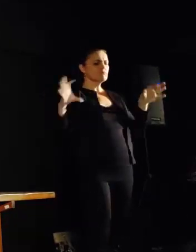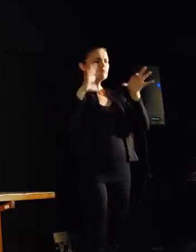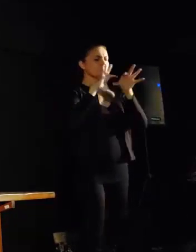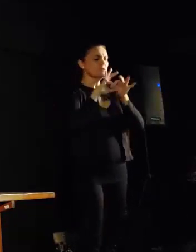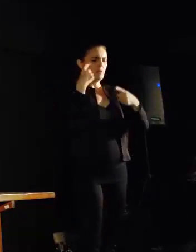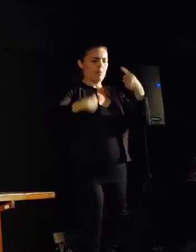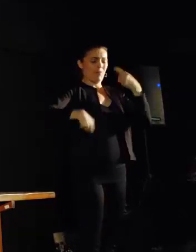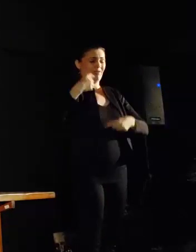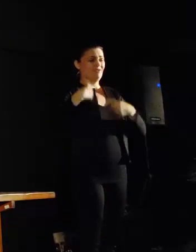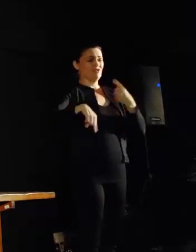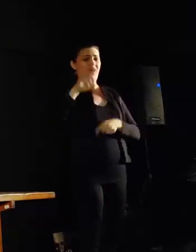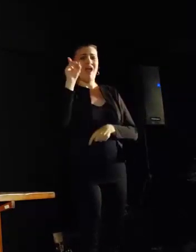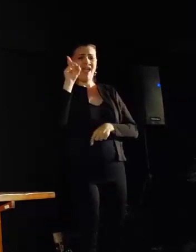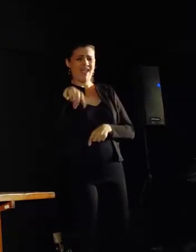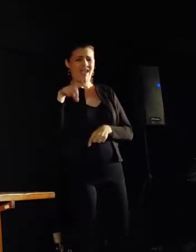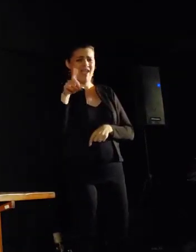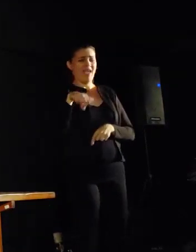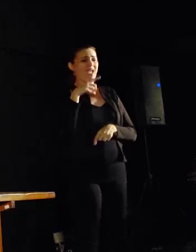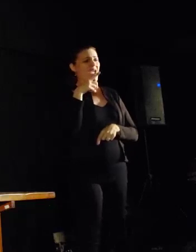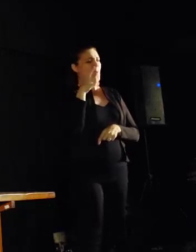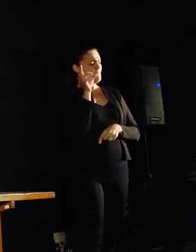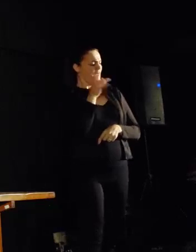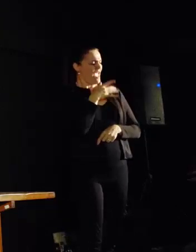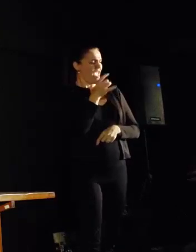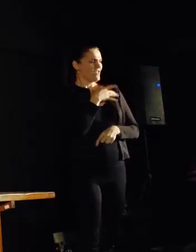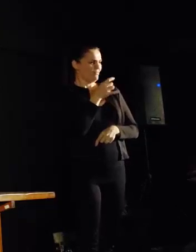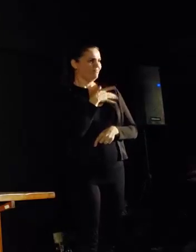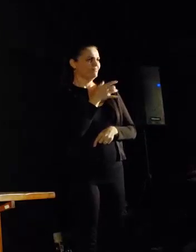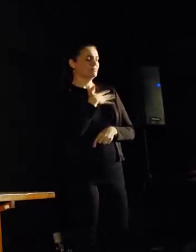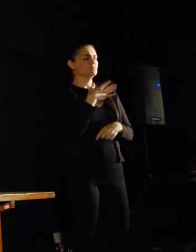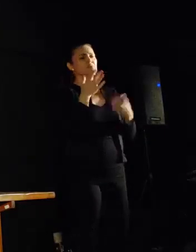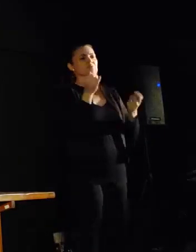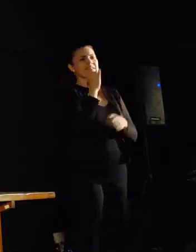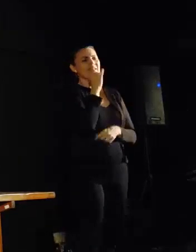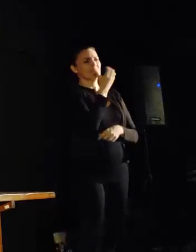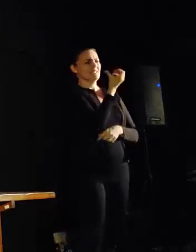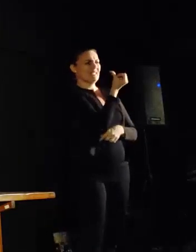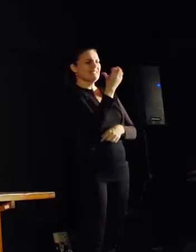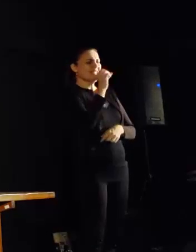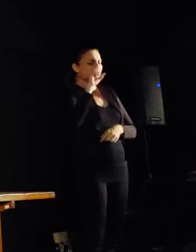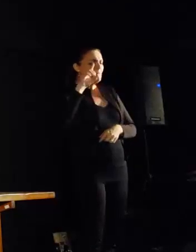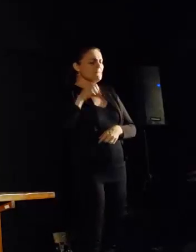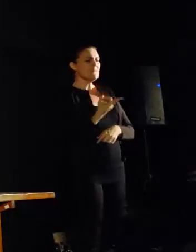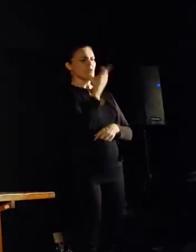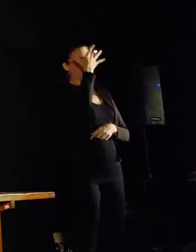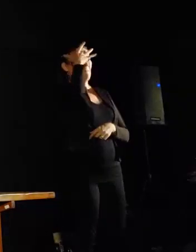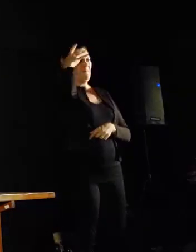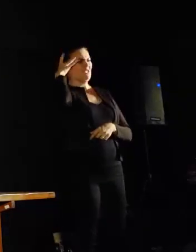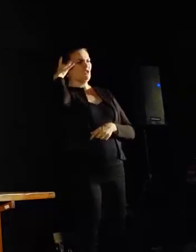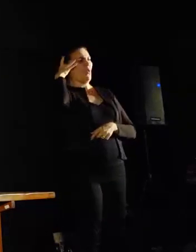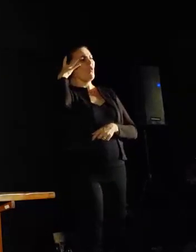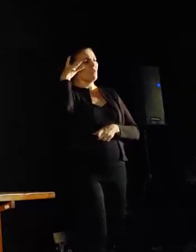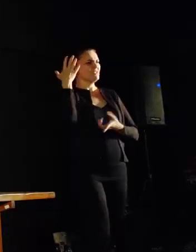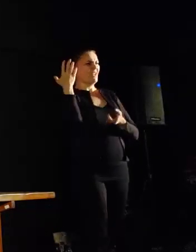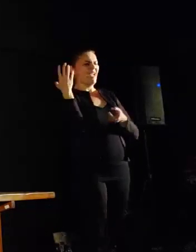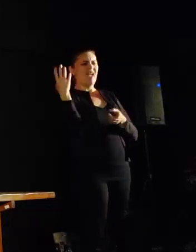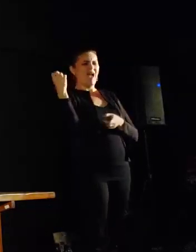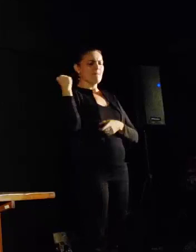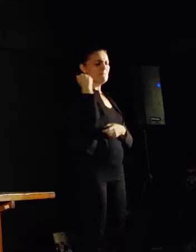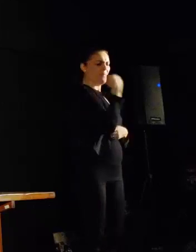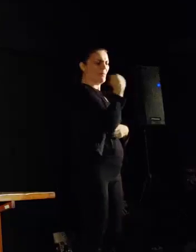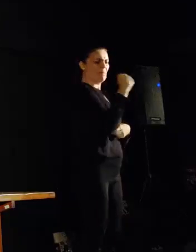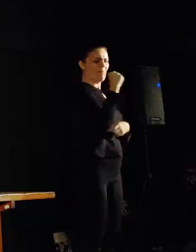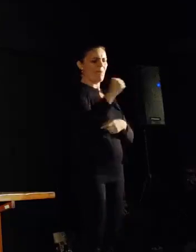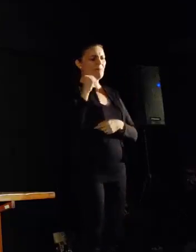medo, no sentido forte do termo. 60 mil pessoas assassinadas no Brasil, é uma verdadeira guerra civil, certo? Nós